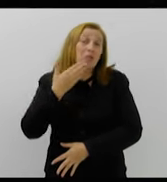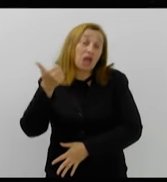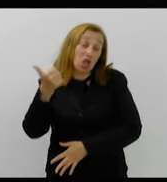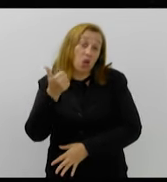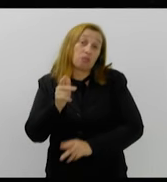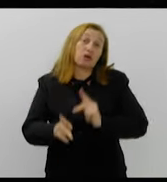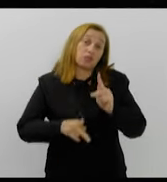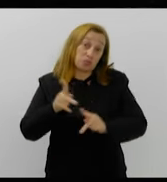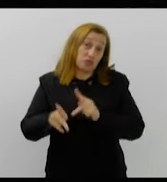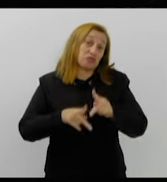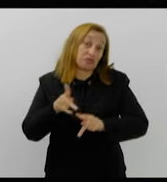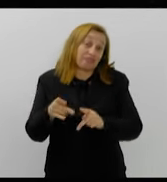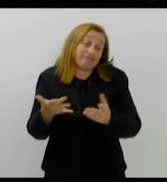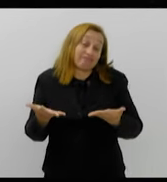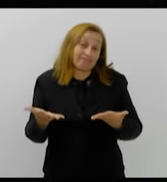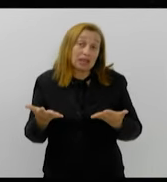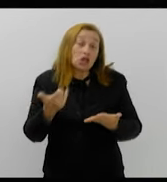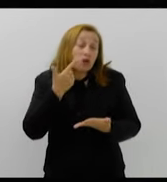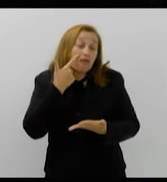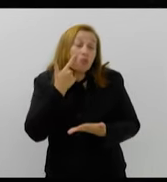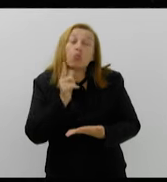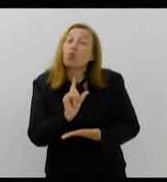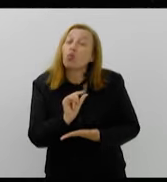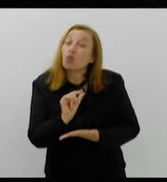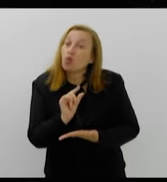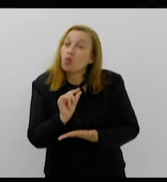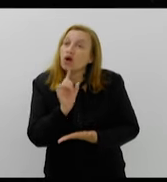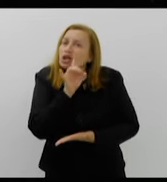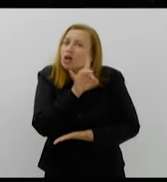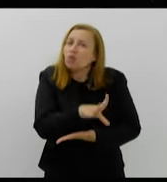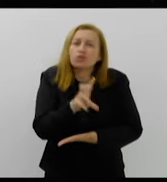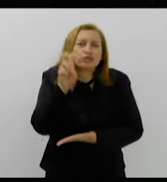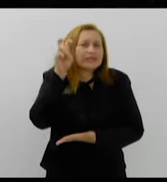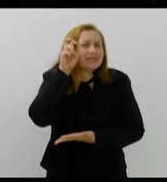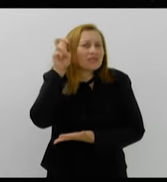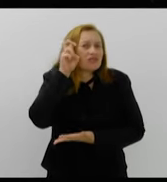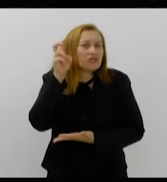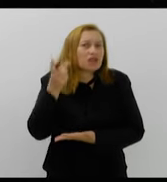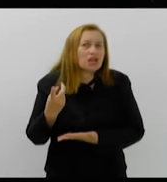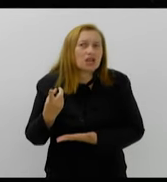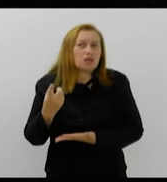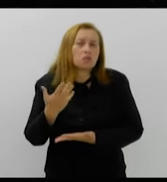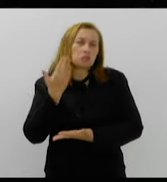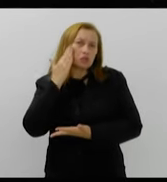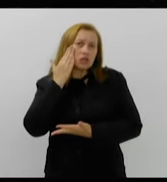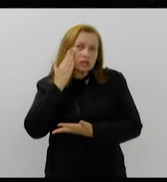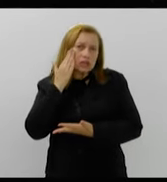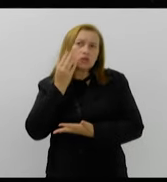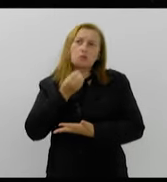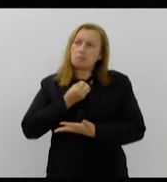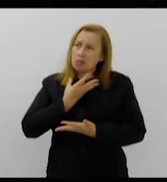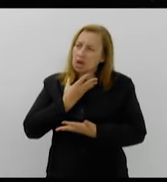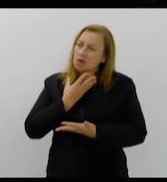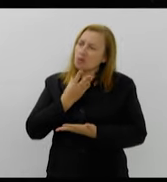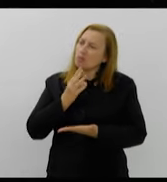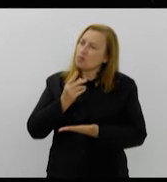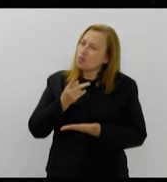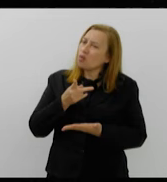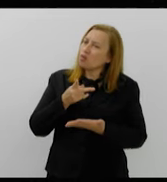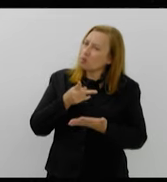a população nós vimos na última quinta-feira o que eu entendo como uma